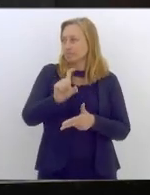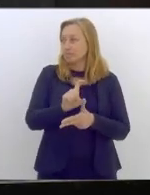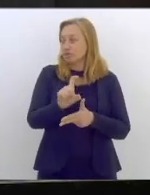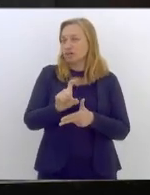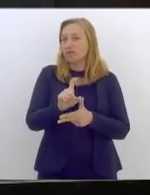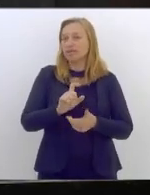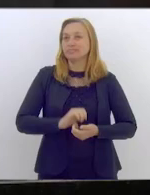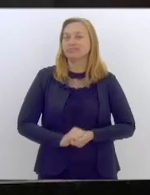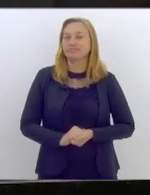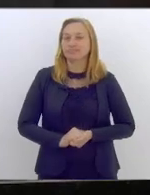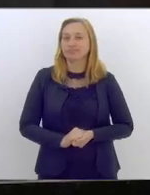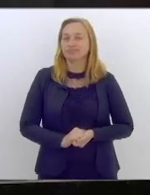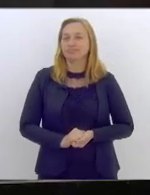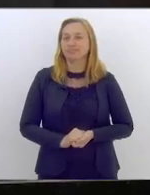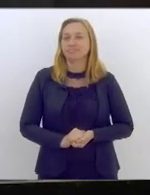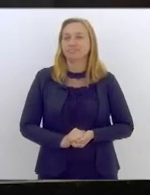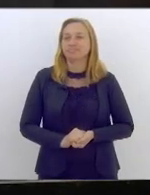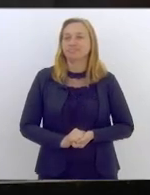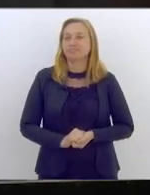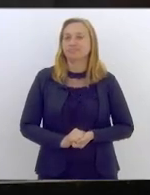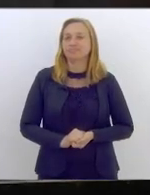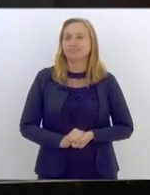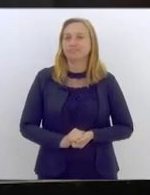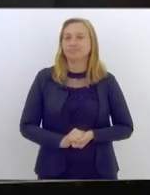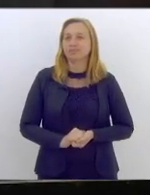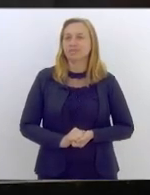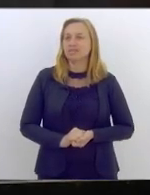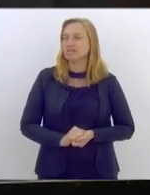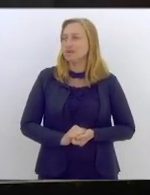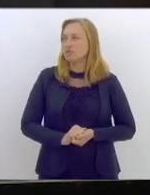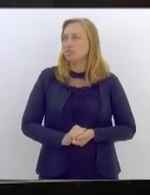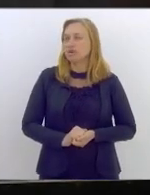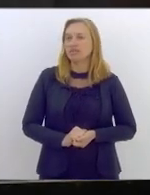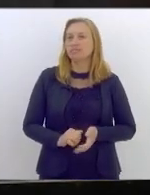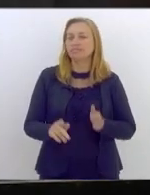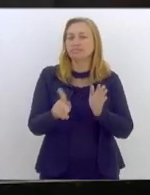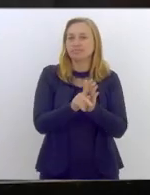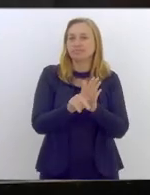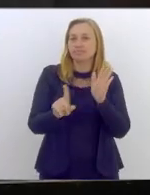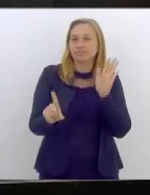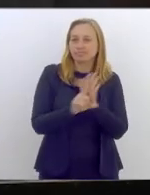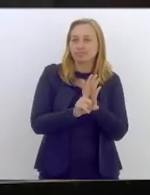Executivo, que tomou o número do projeto de lei